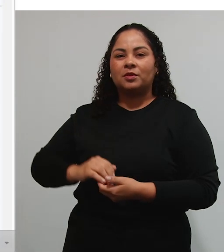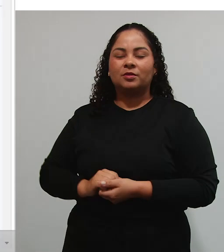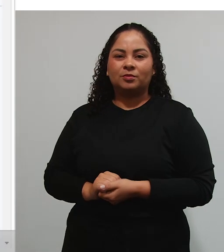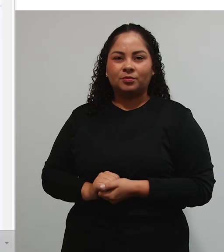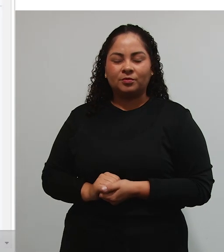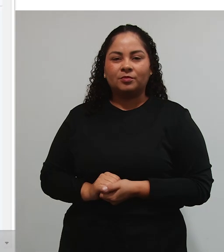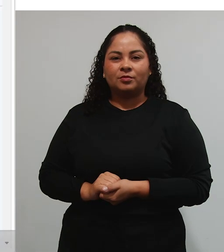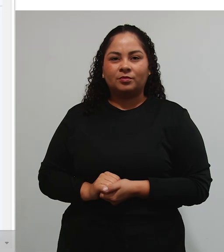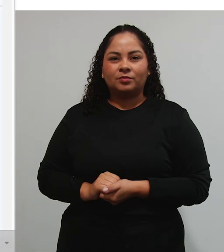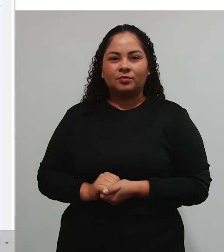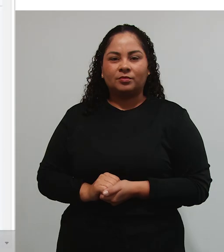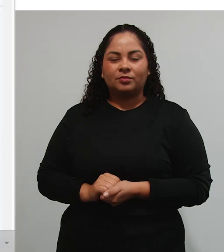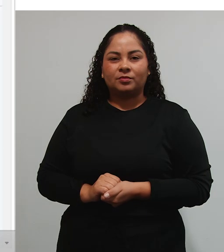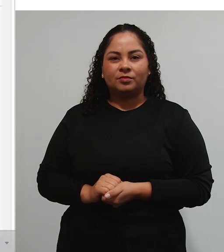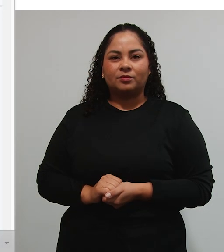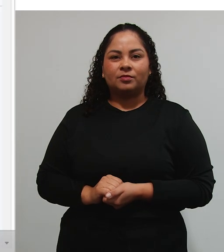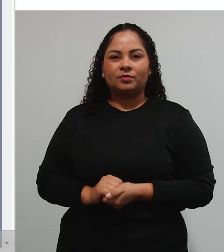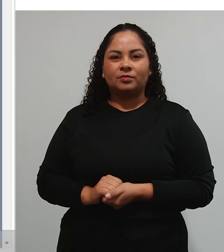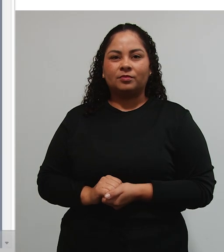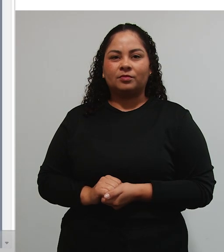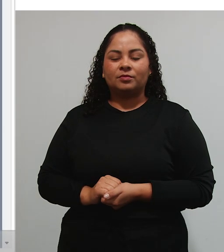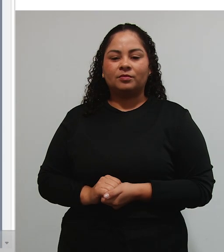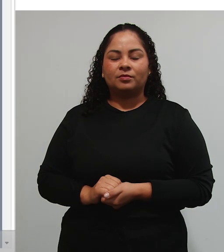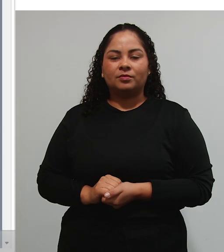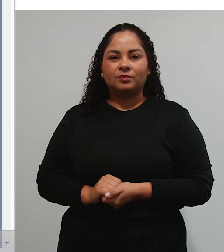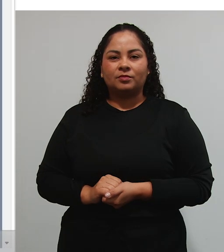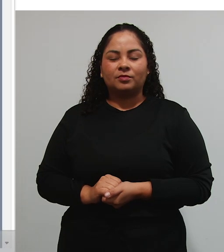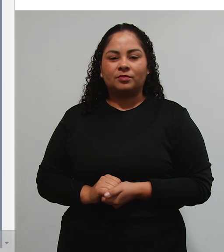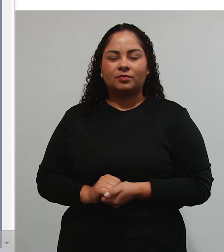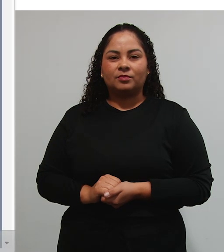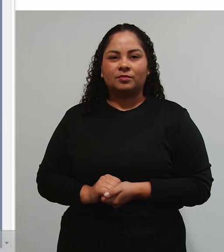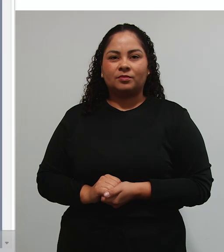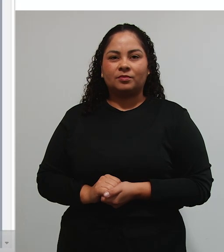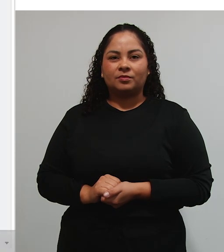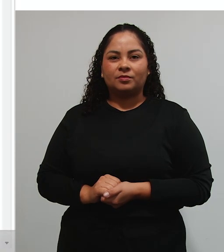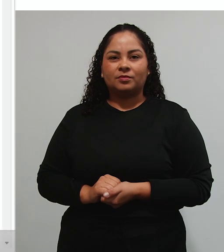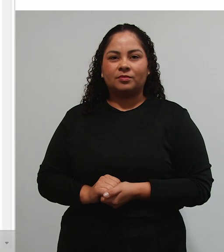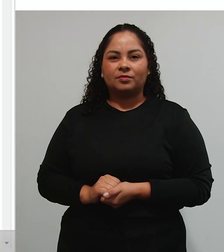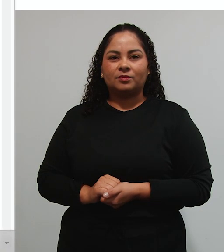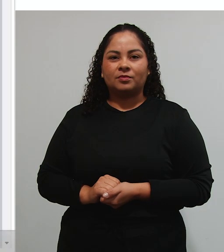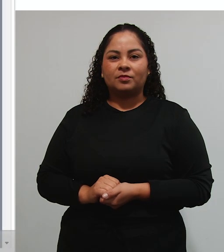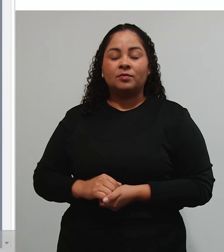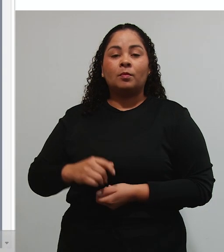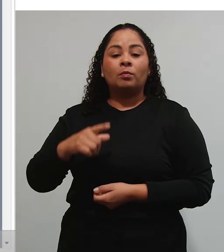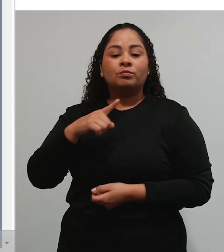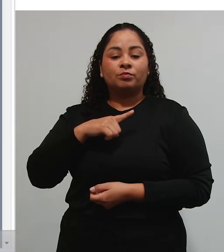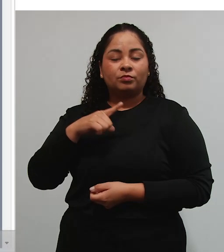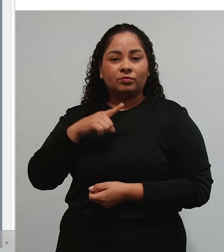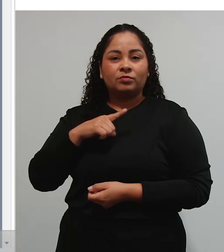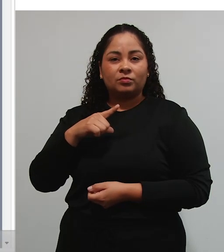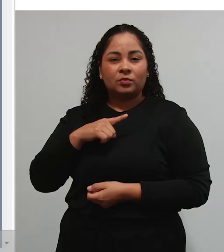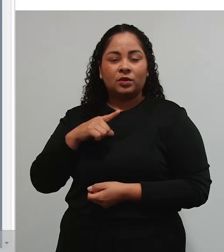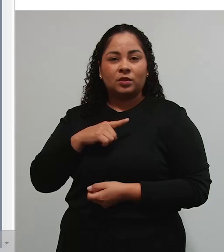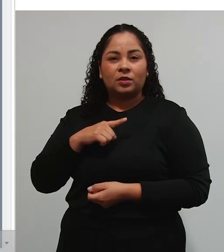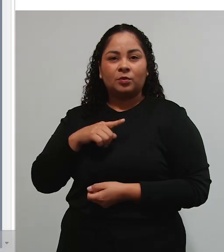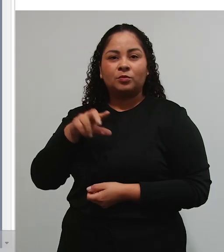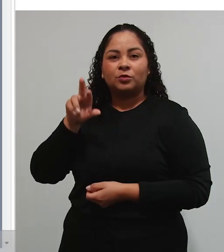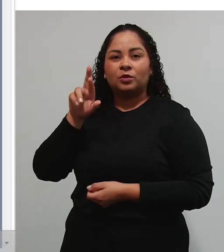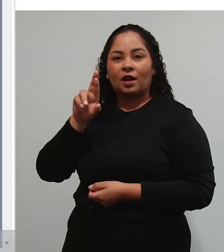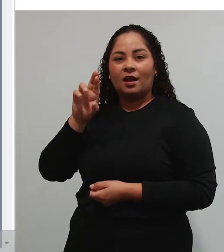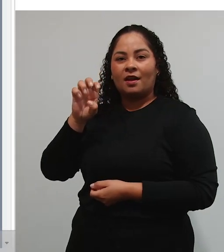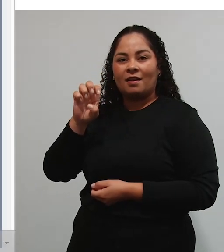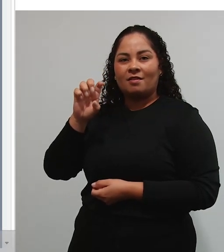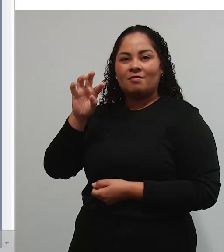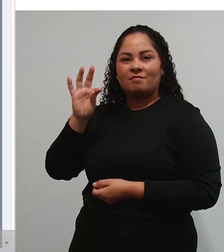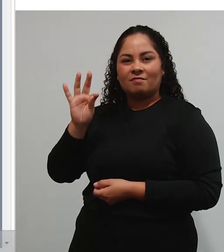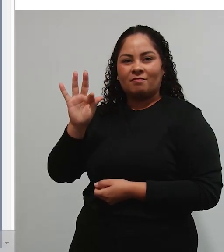educacional. Então, fica a dica, metodologia da pesquisa do Joãozinho. Aí a gente tem também uma referência que é